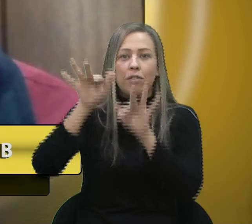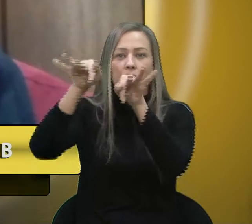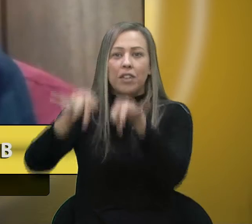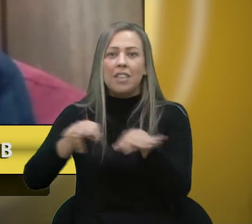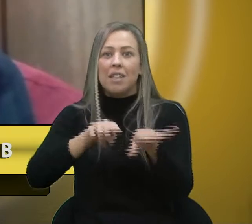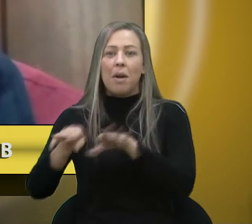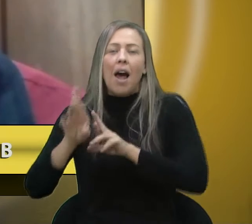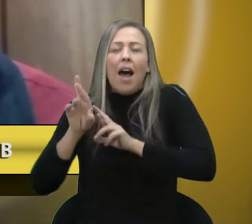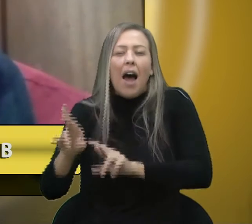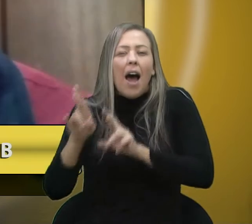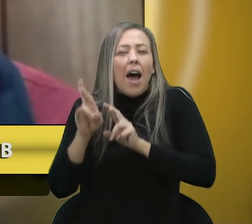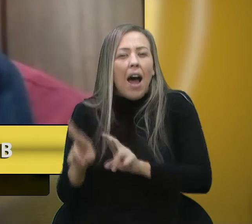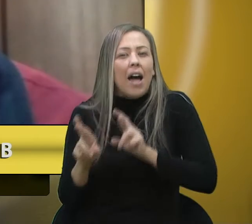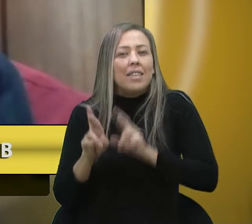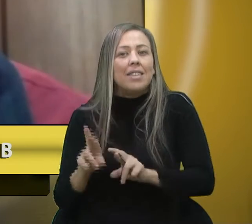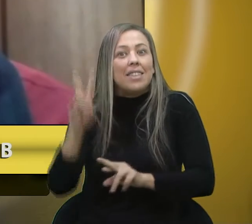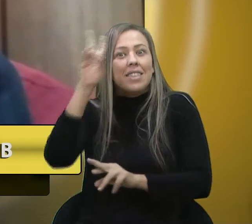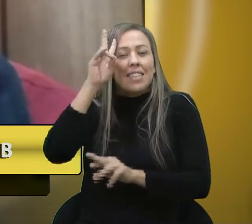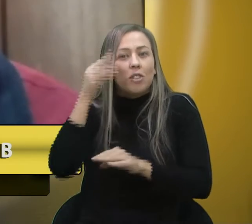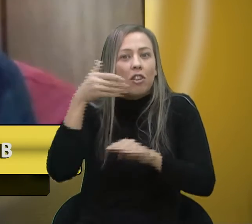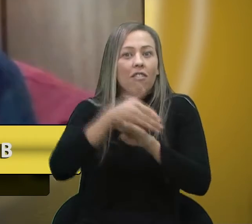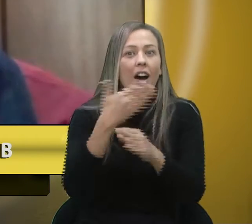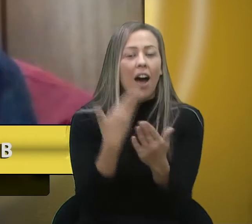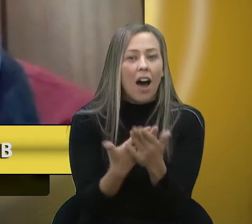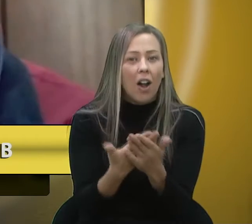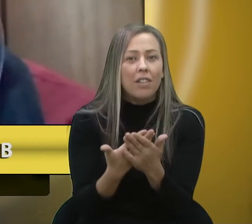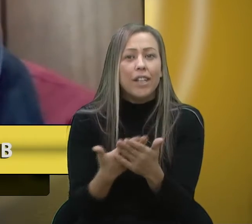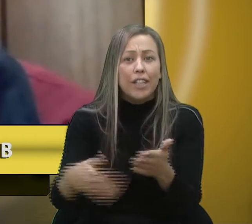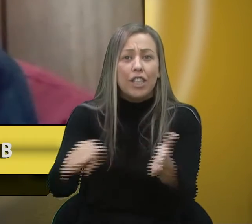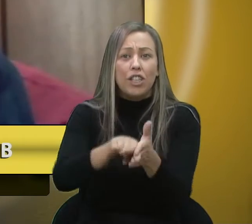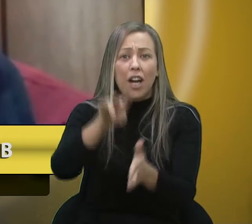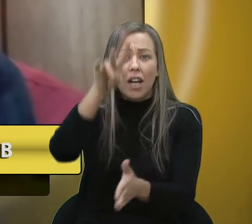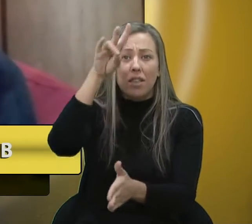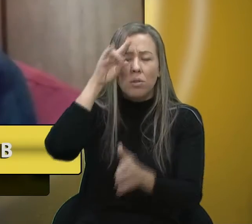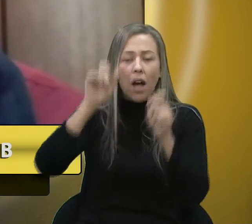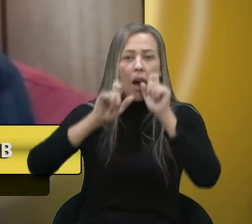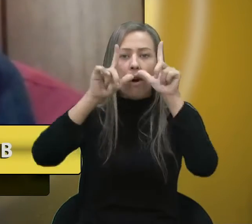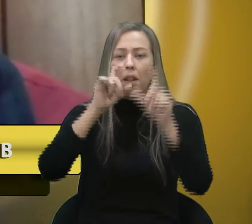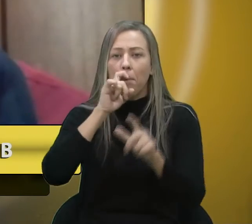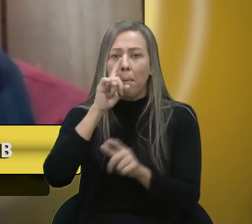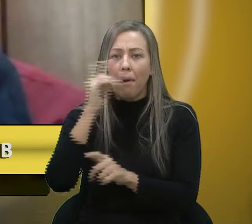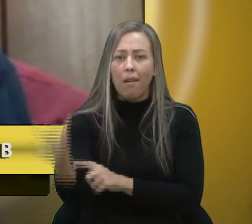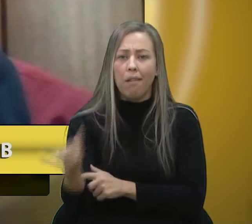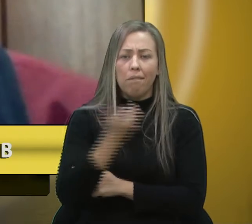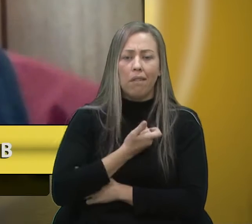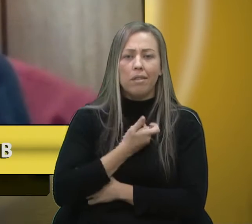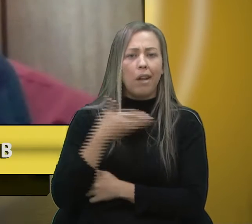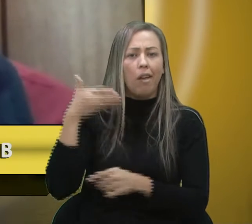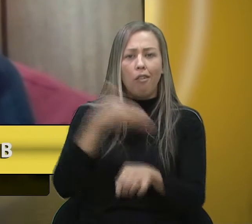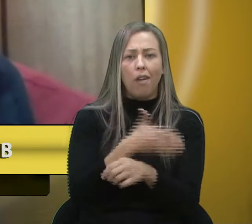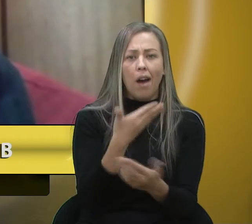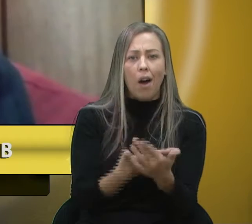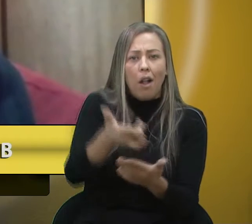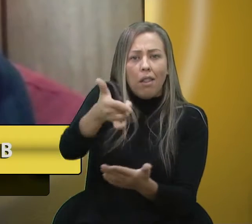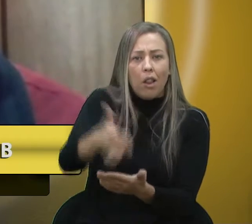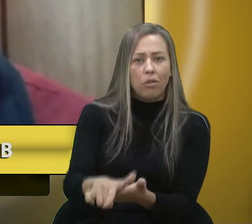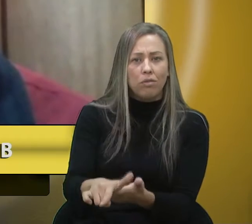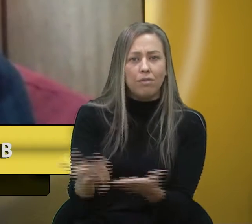aquela expectativa de estar na aula segunda-feira, e na segunda-feira ele acorda e o pai e a mãe dizem para ele, não, hoje tu não vai ter aula